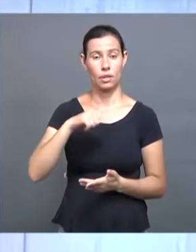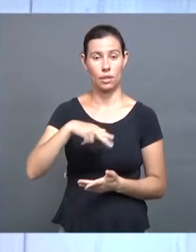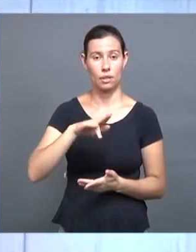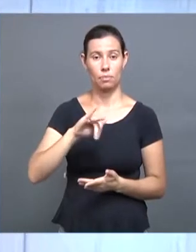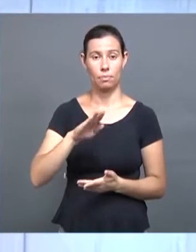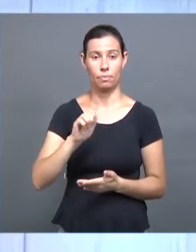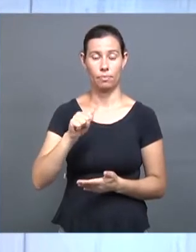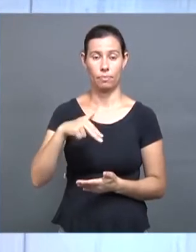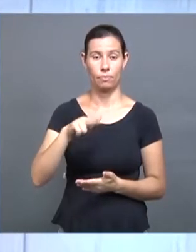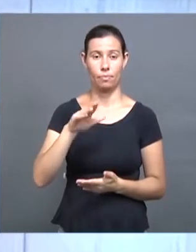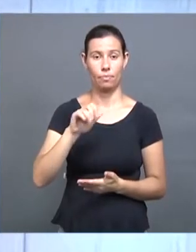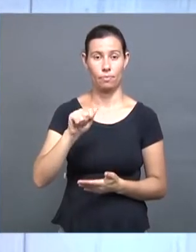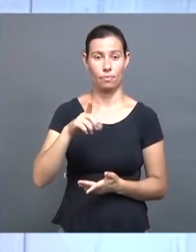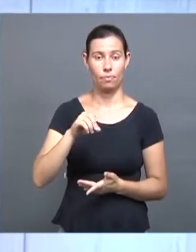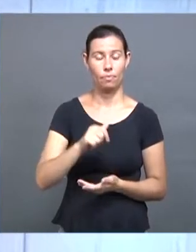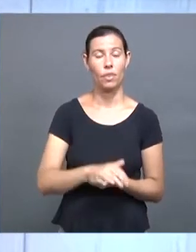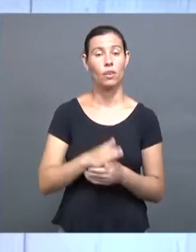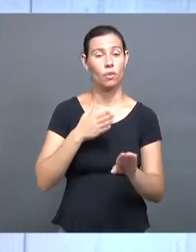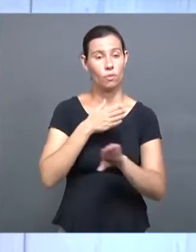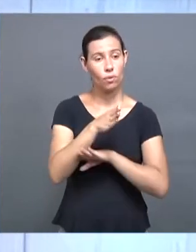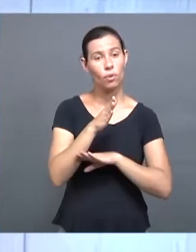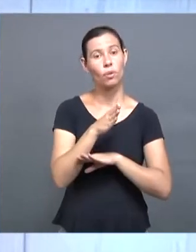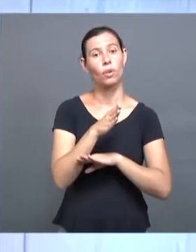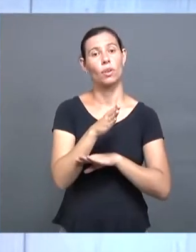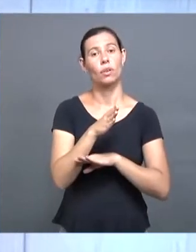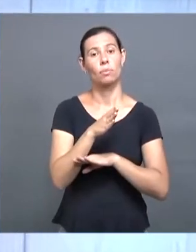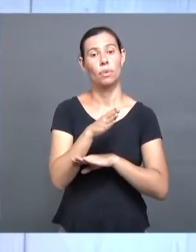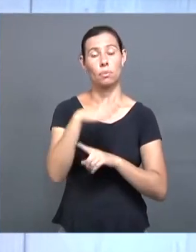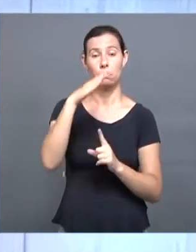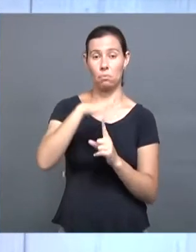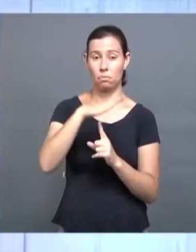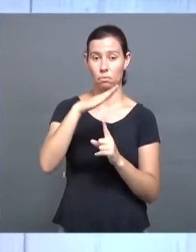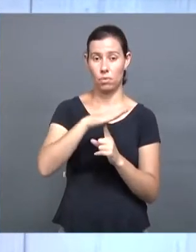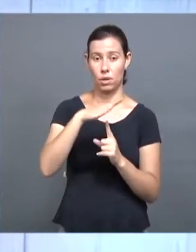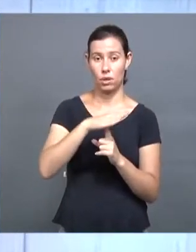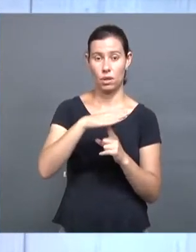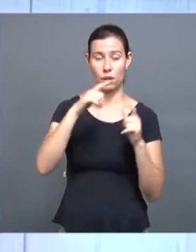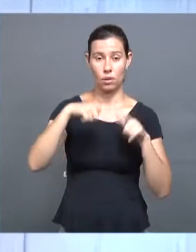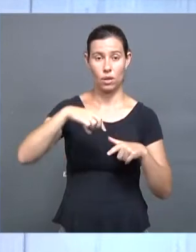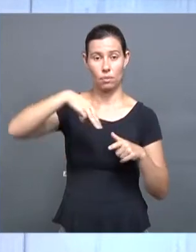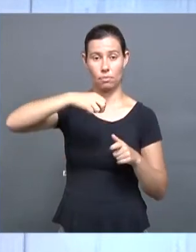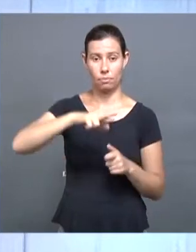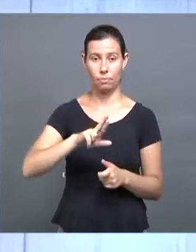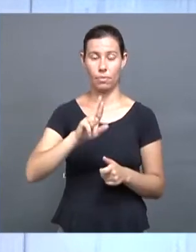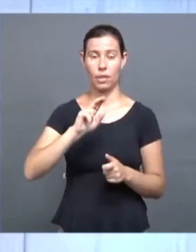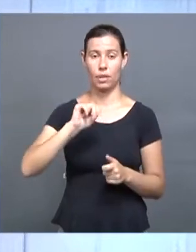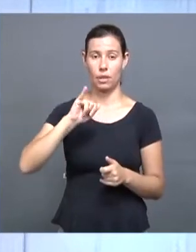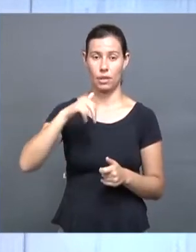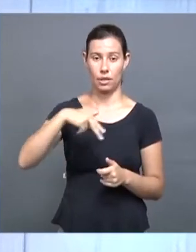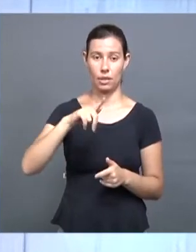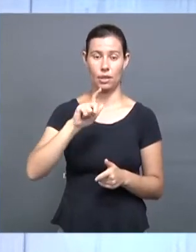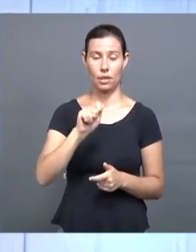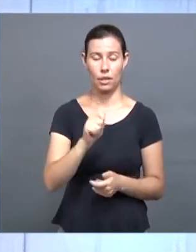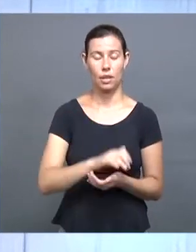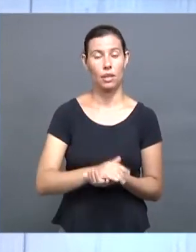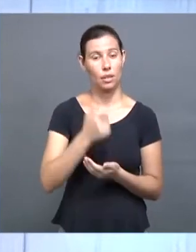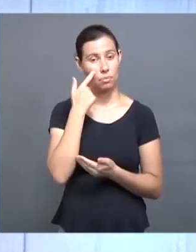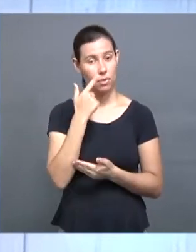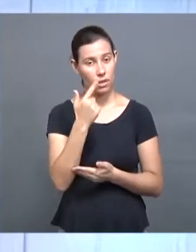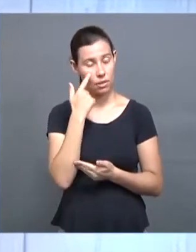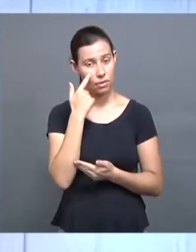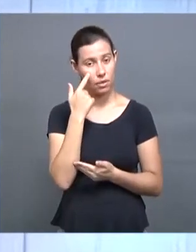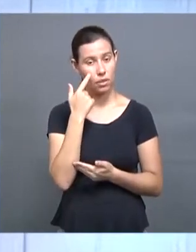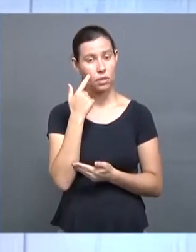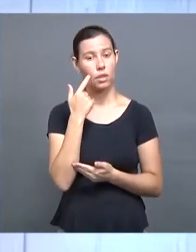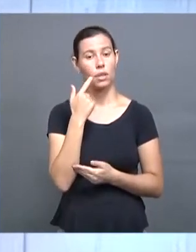Paraná, para cobrir a participação dos atletas da universidade nos Jogos Universitários Brasileiros JUBES